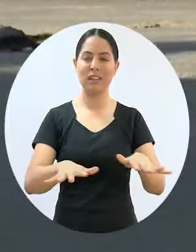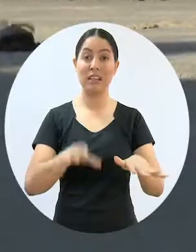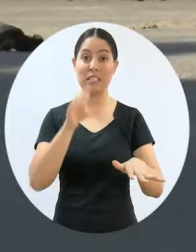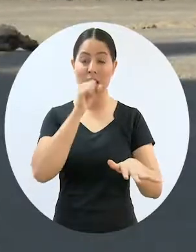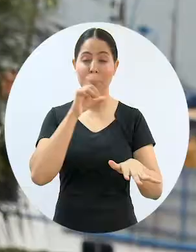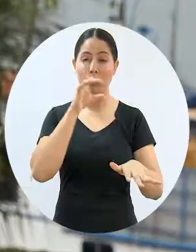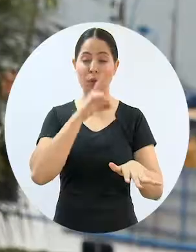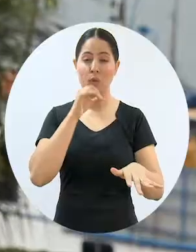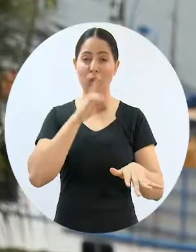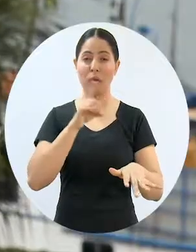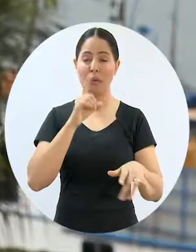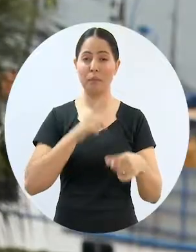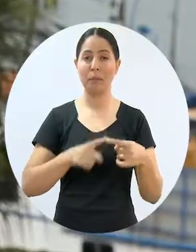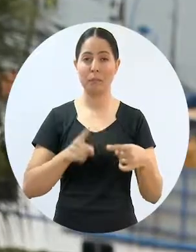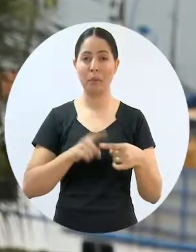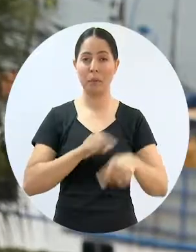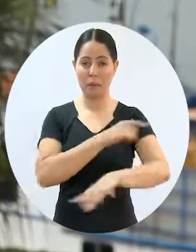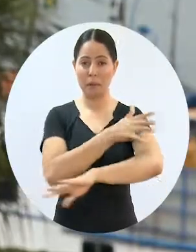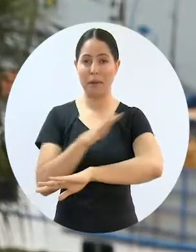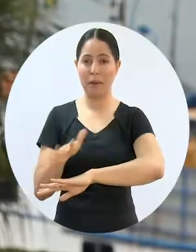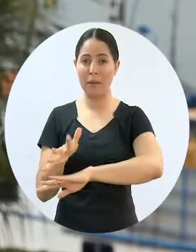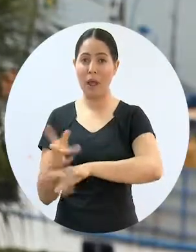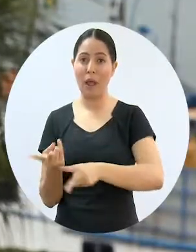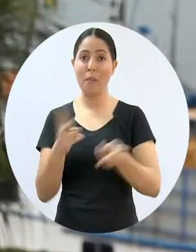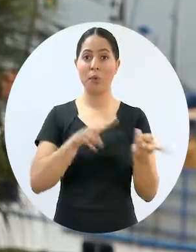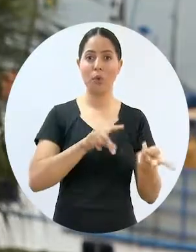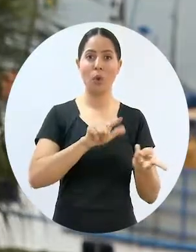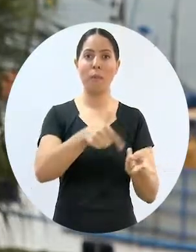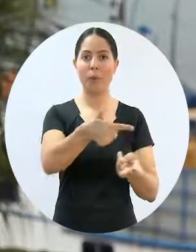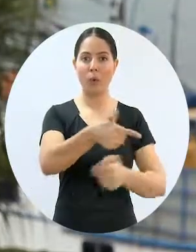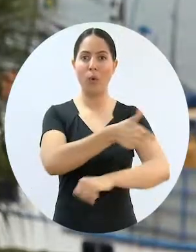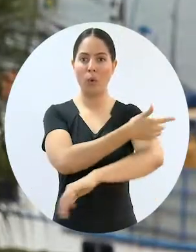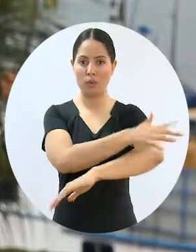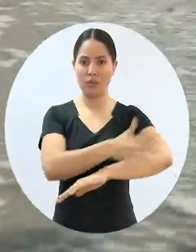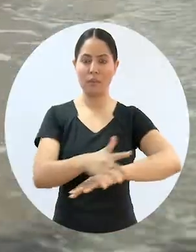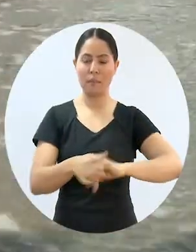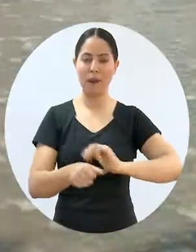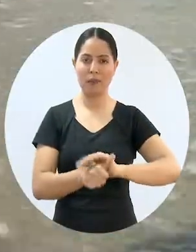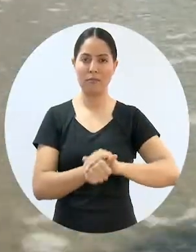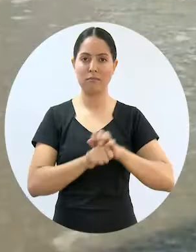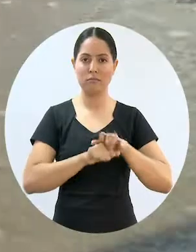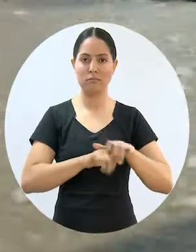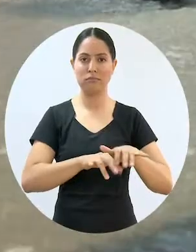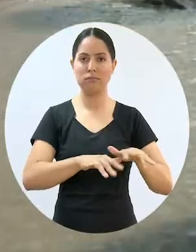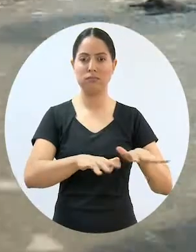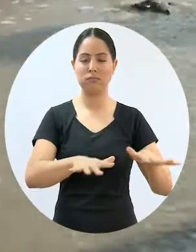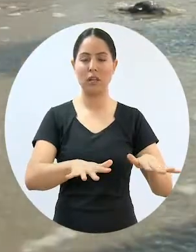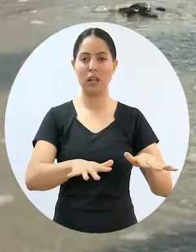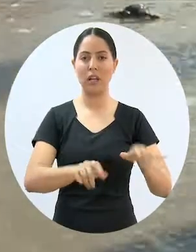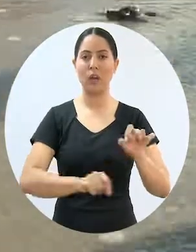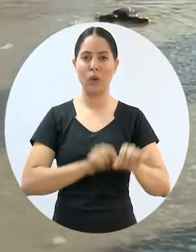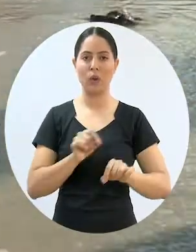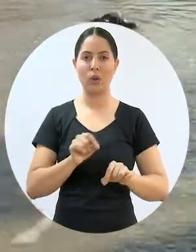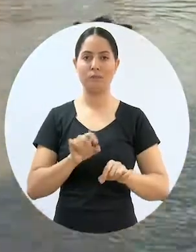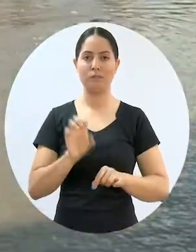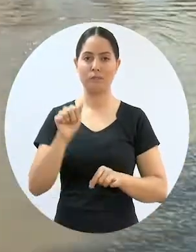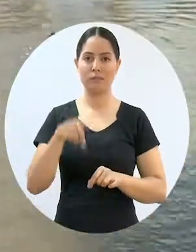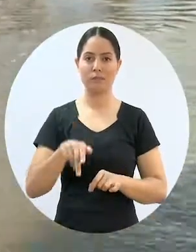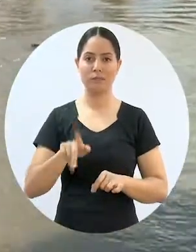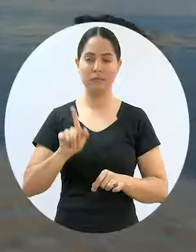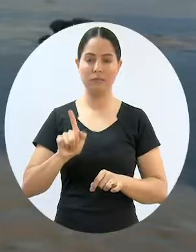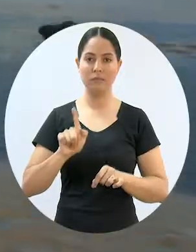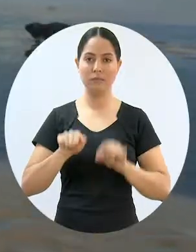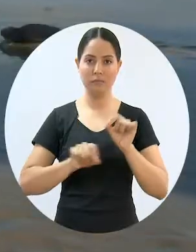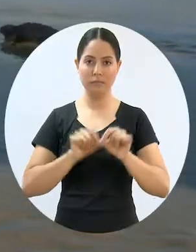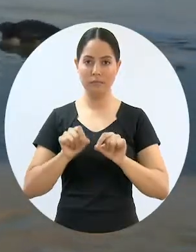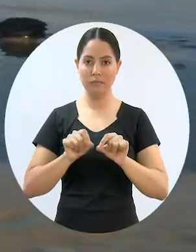semana. E aí a ONG Oceânica a comunidade, né, convocou a ONG Oceânica,